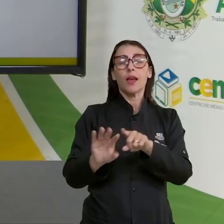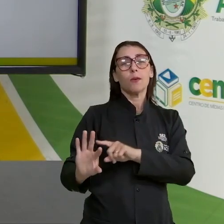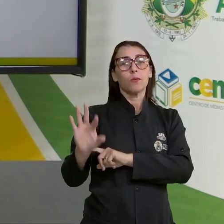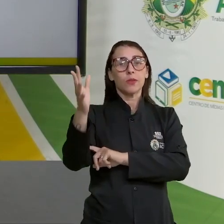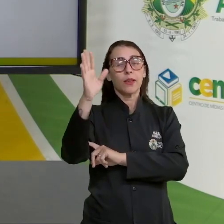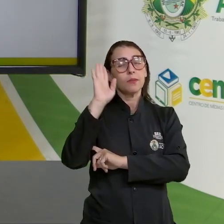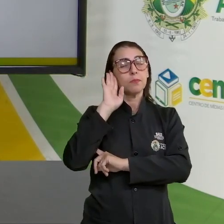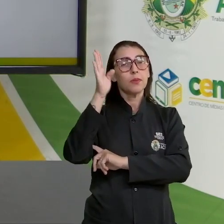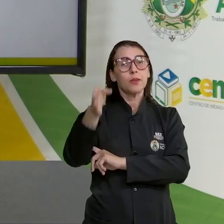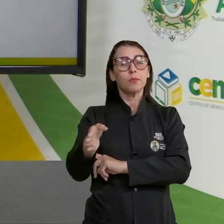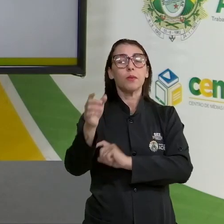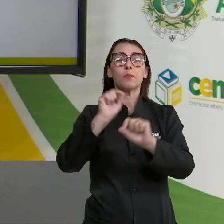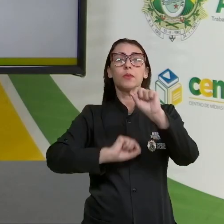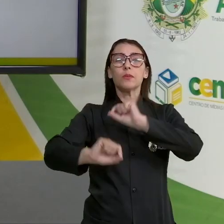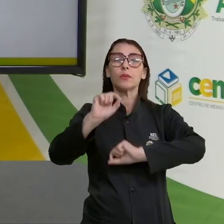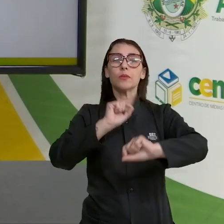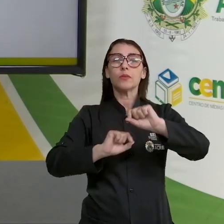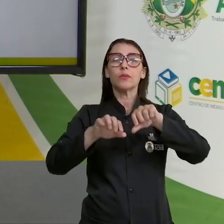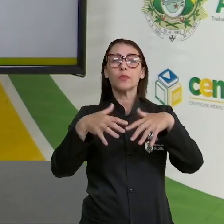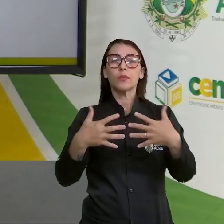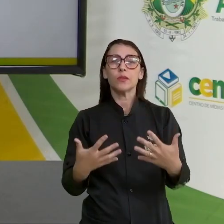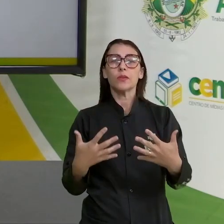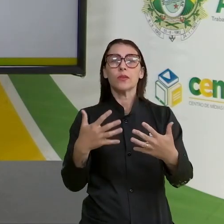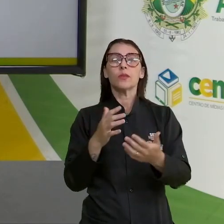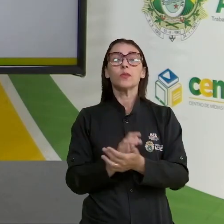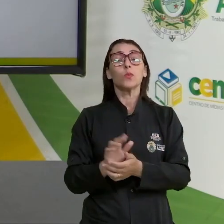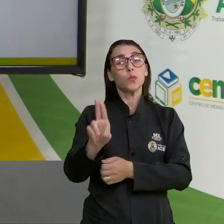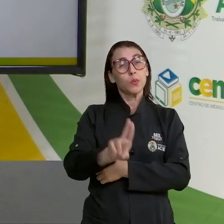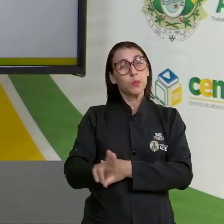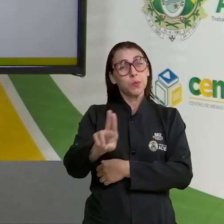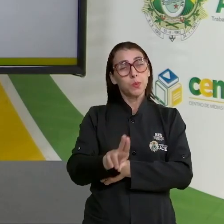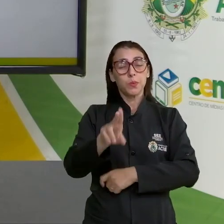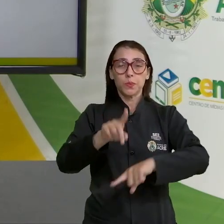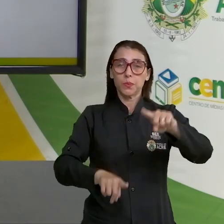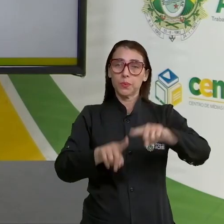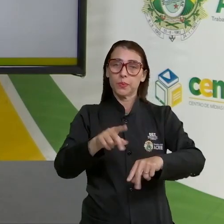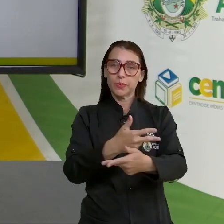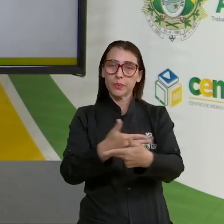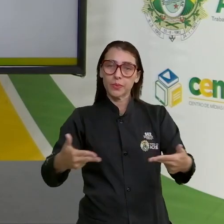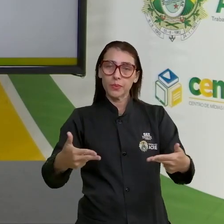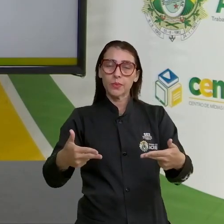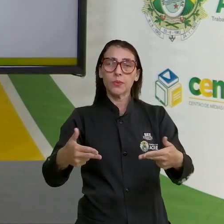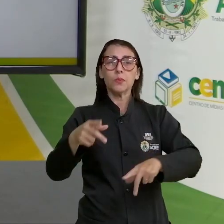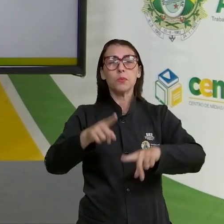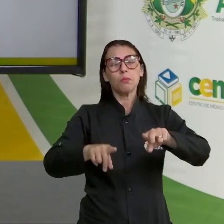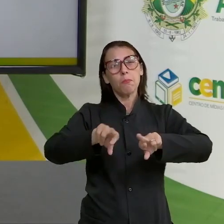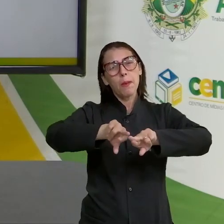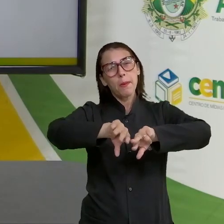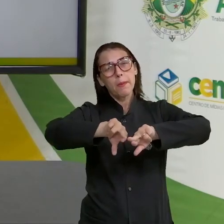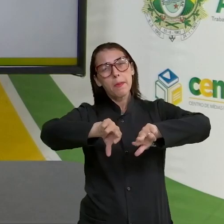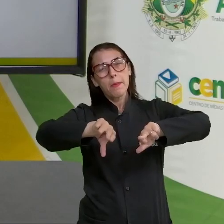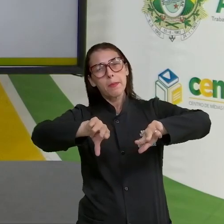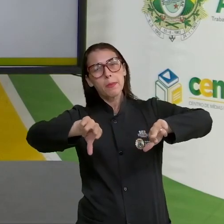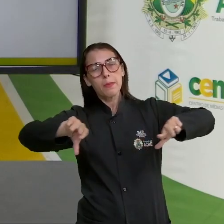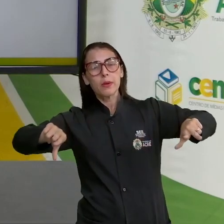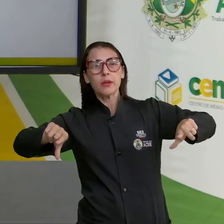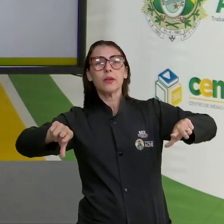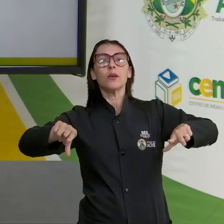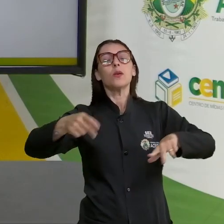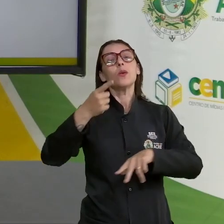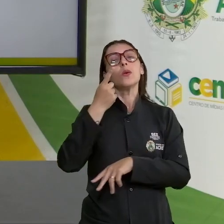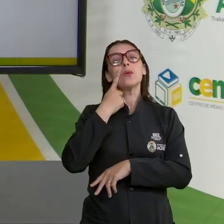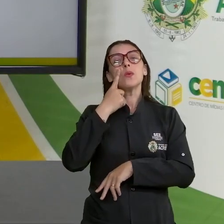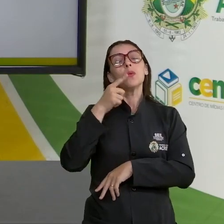acontece principalmente através aí do consumo de produtos e produtos diversos, certo? Então,